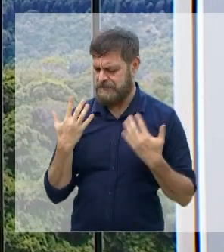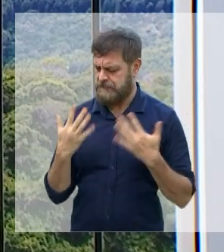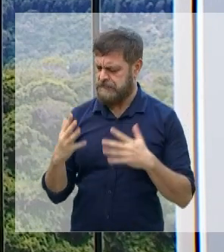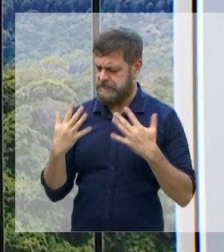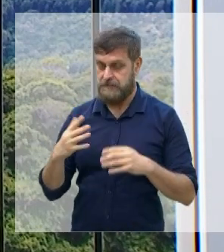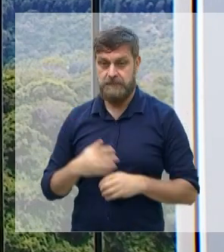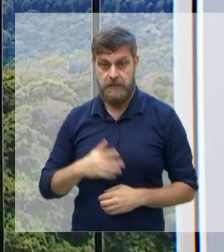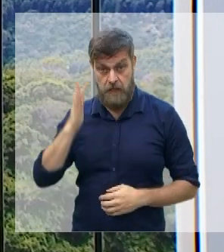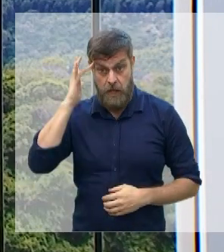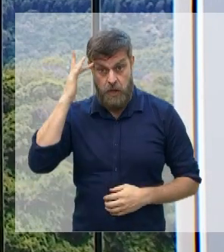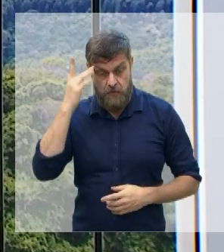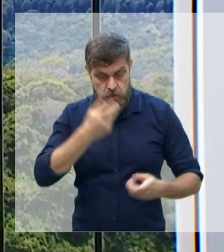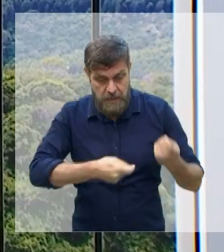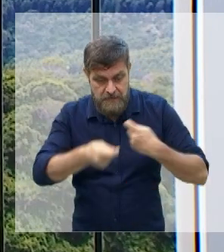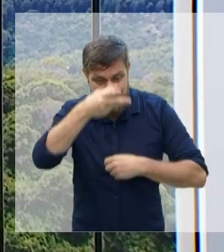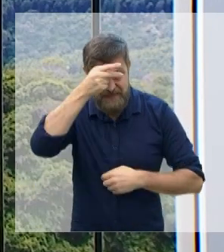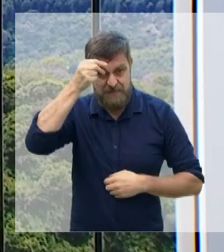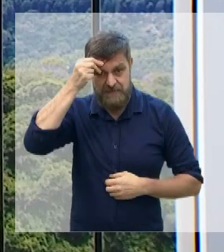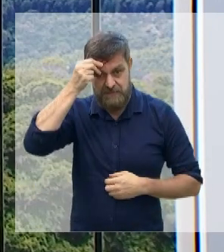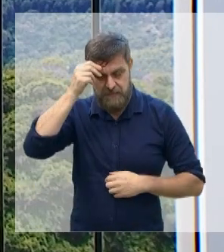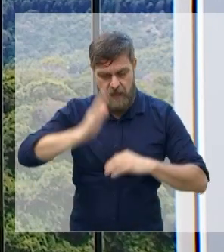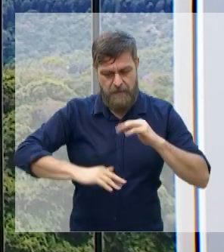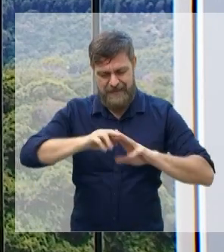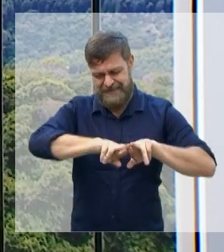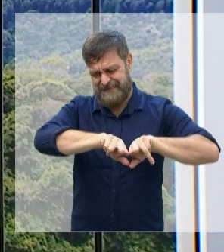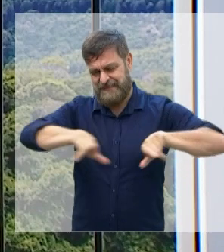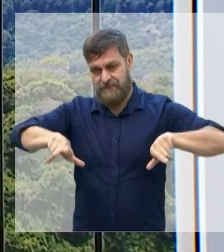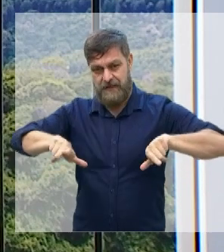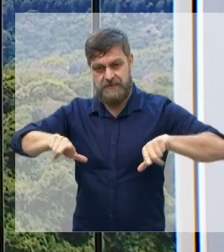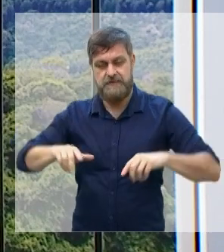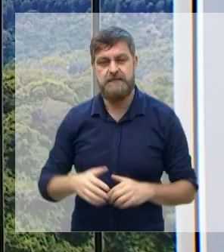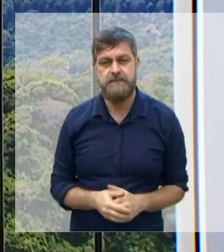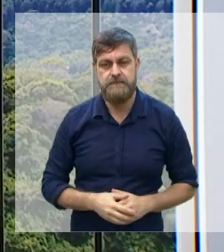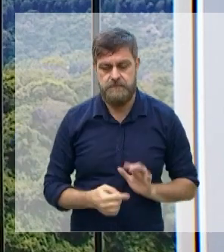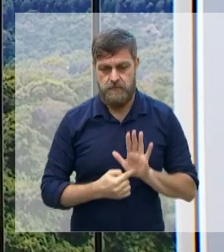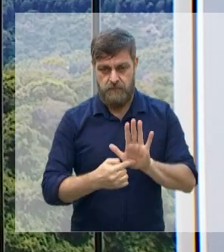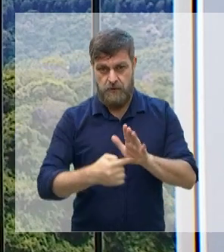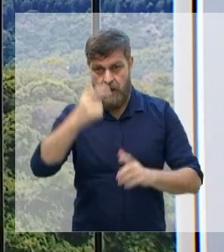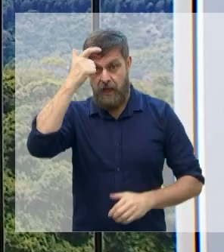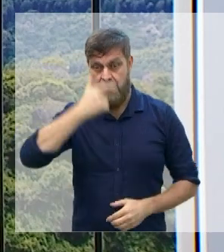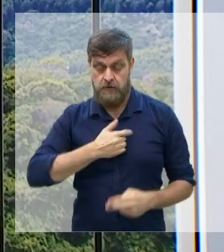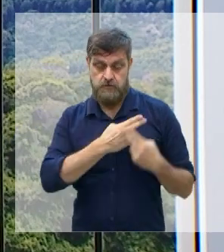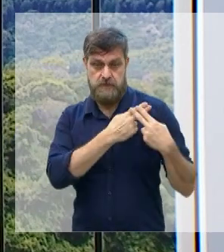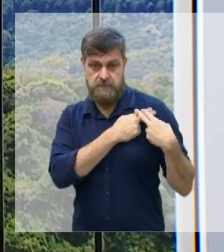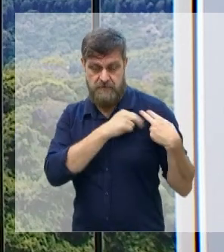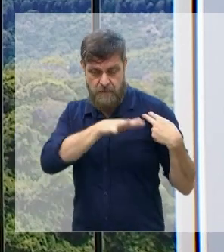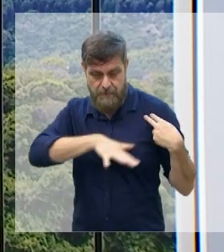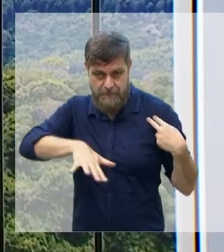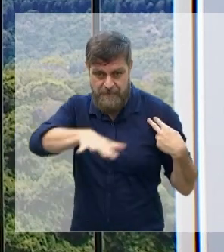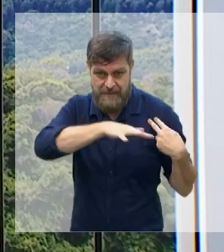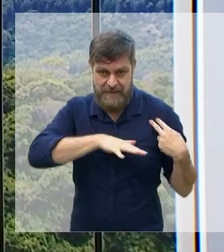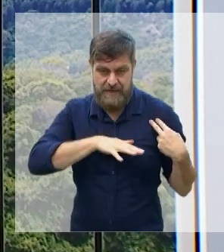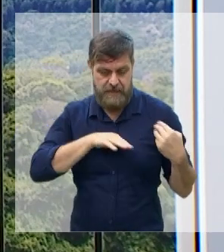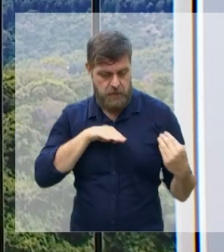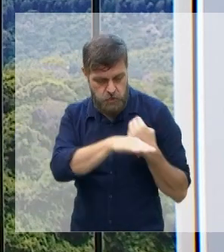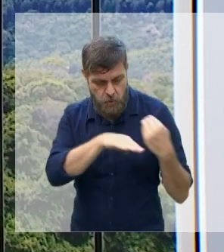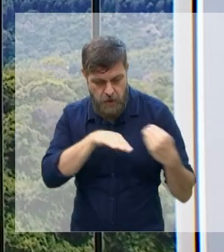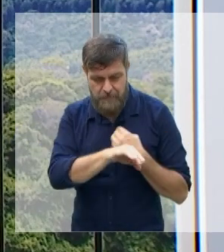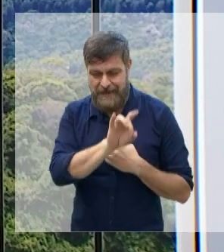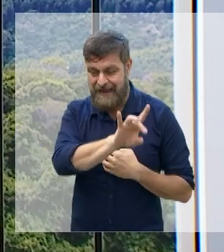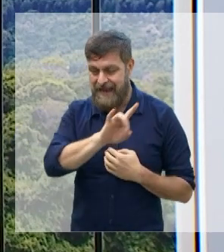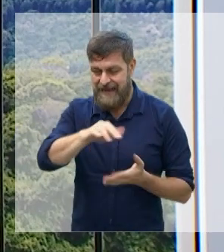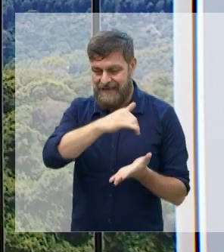essa administração tem demonstrado nas suas diversas áreas de atuação eu respondo pela minha mas cada um dos meus colegas pelas suas